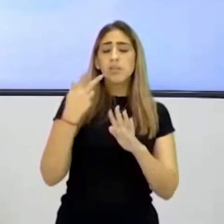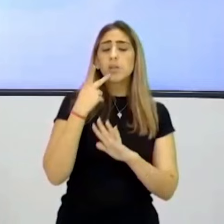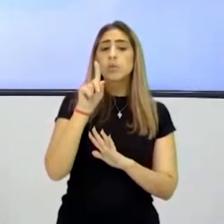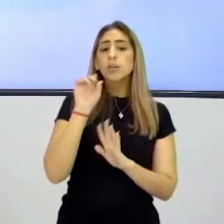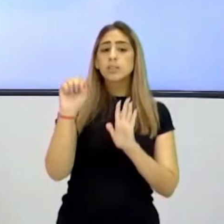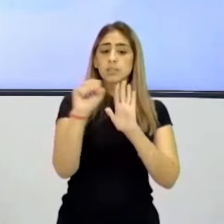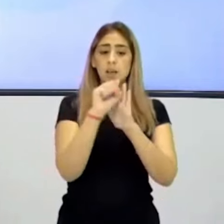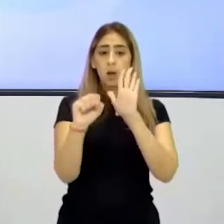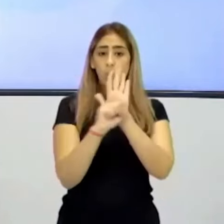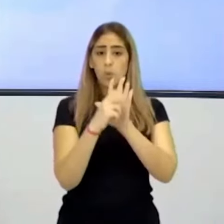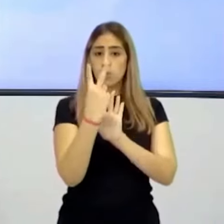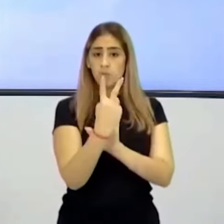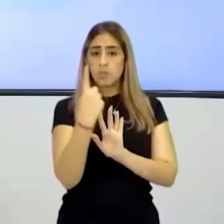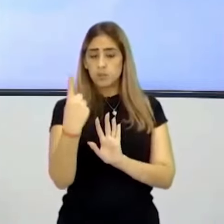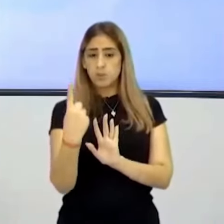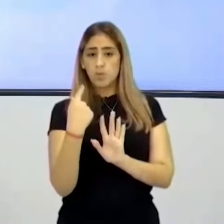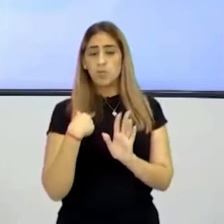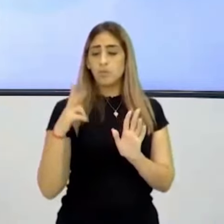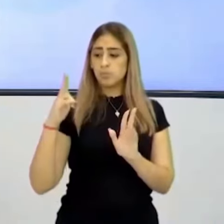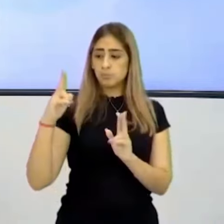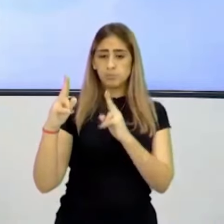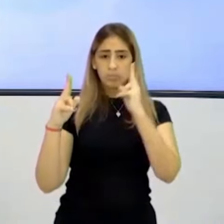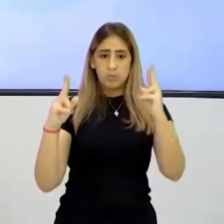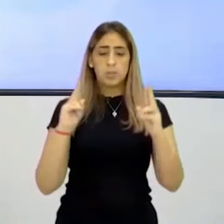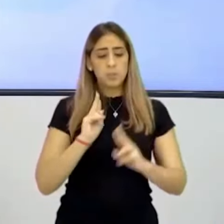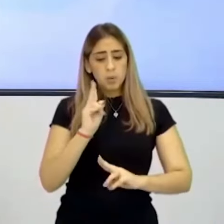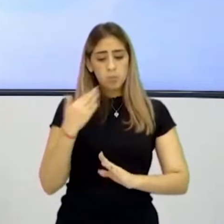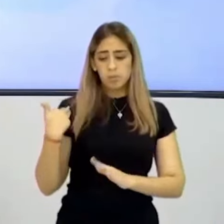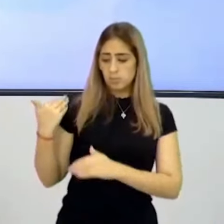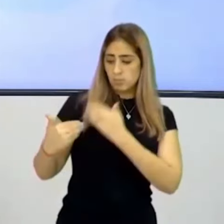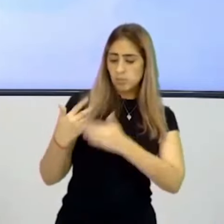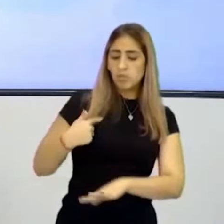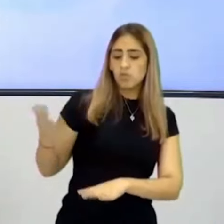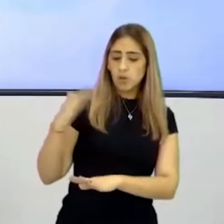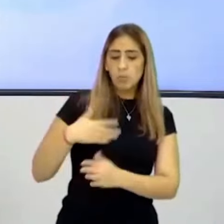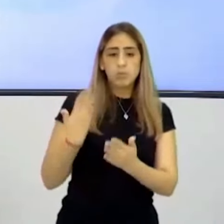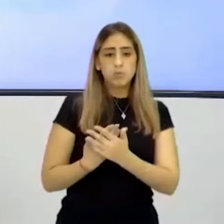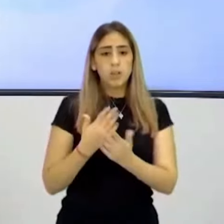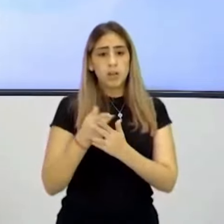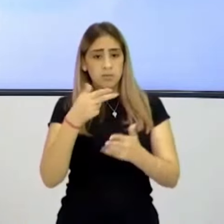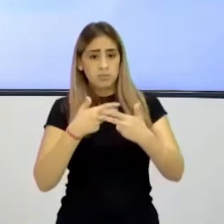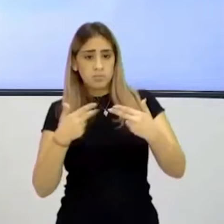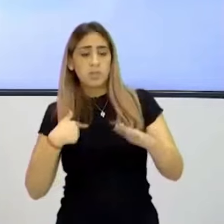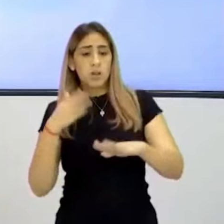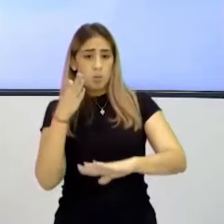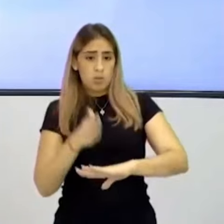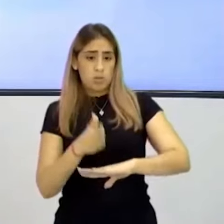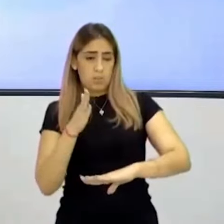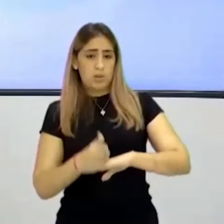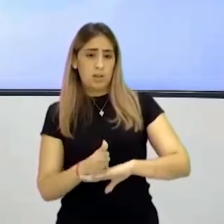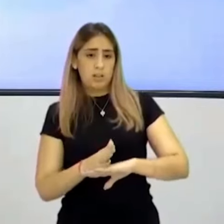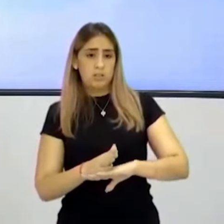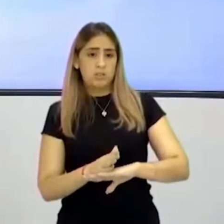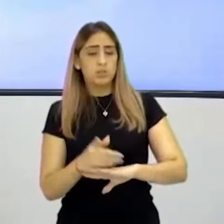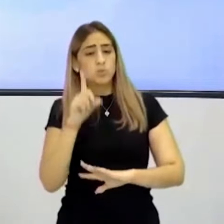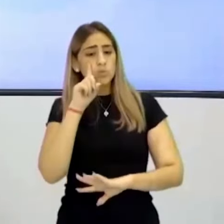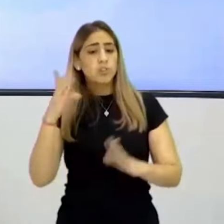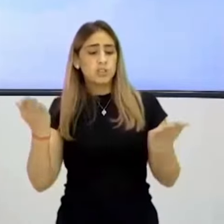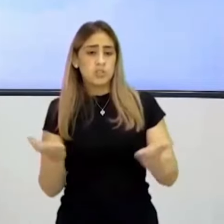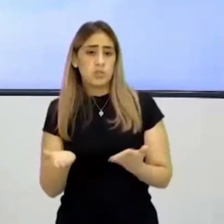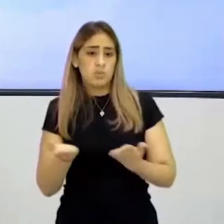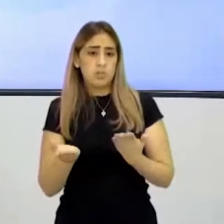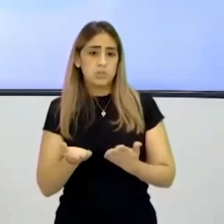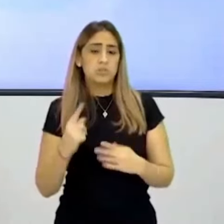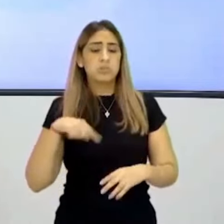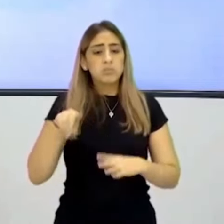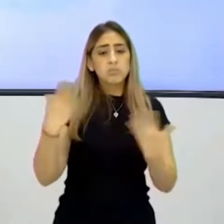XXI. Fizemos um recorte aqui na própria habilidade que diz, vamos estudar esse fenômeno na contemporaneidade, então nos dias de hoje.